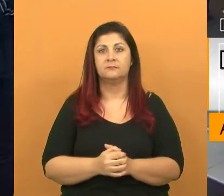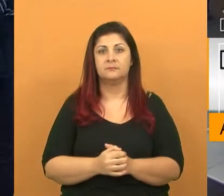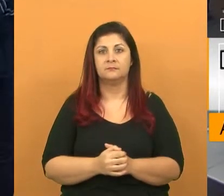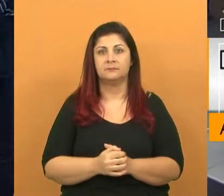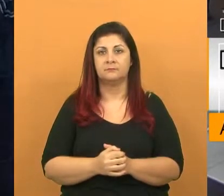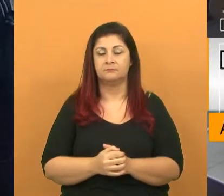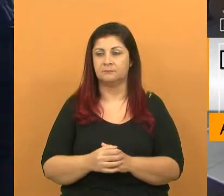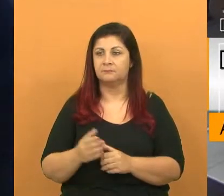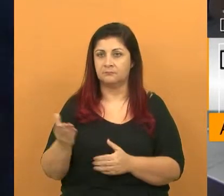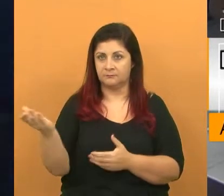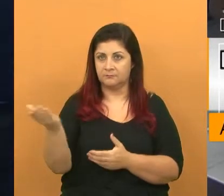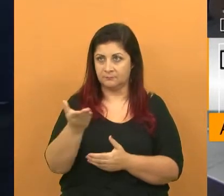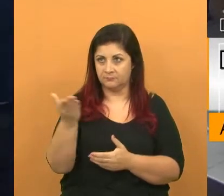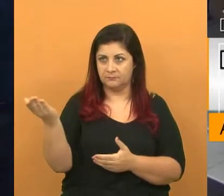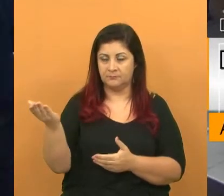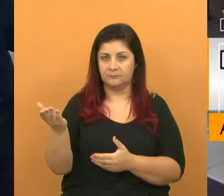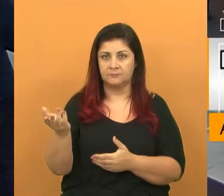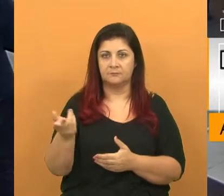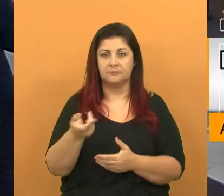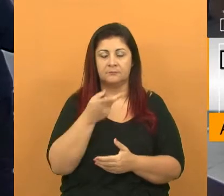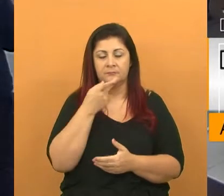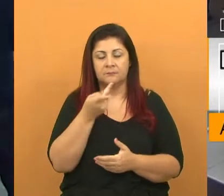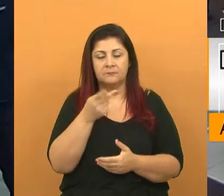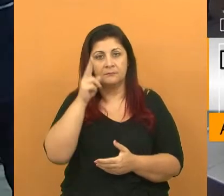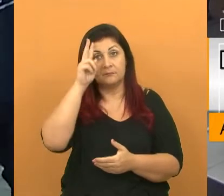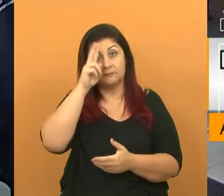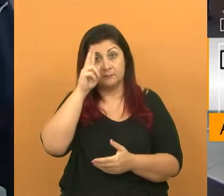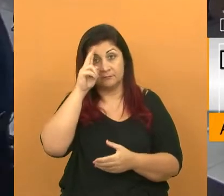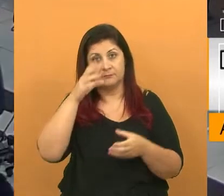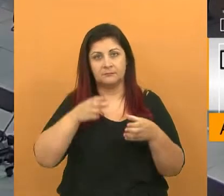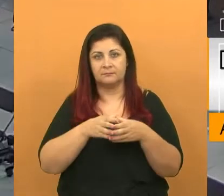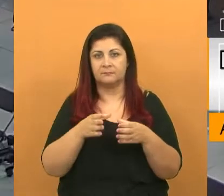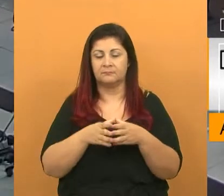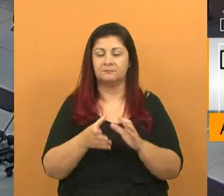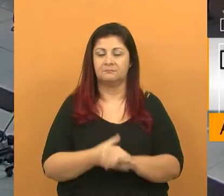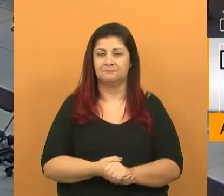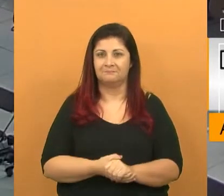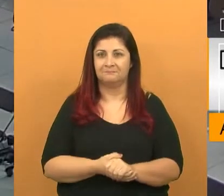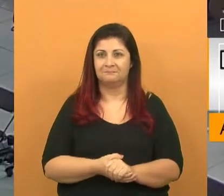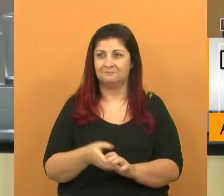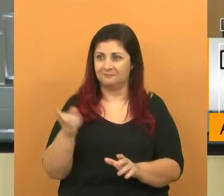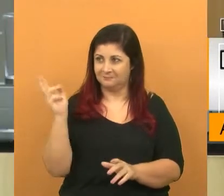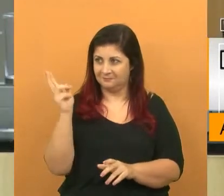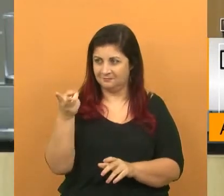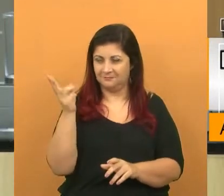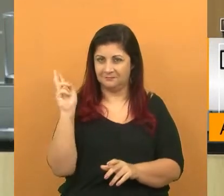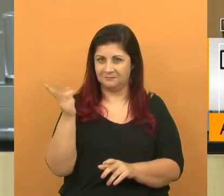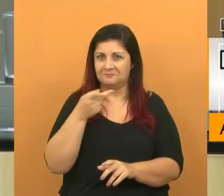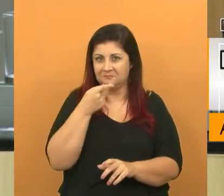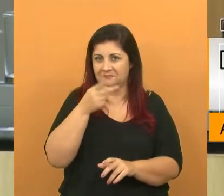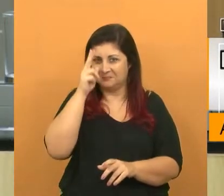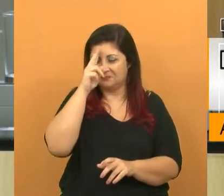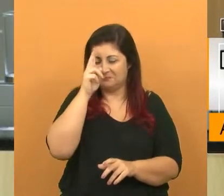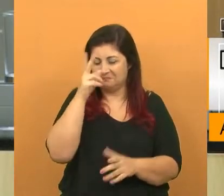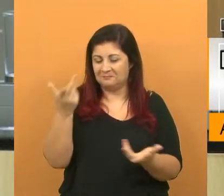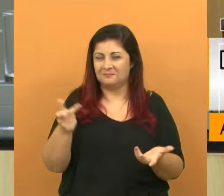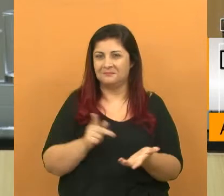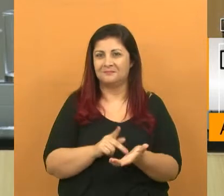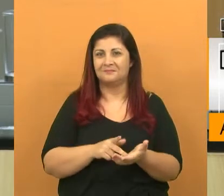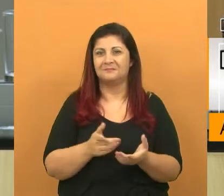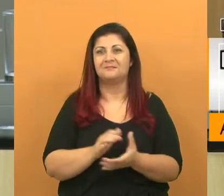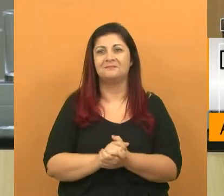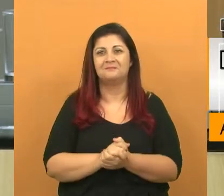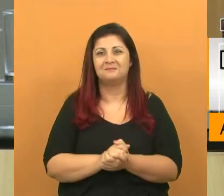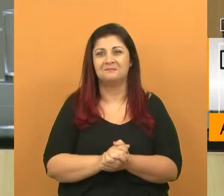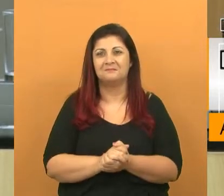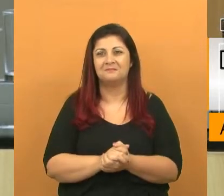participando aí contando a história do bairro né são dois contadores de histórias nato foram homenageados